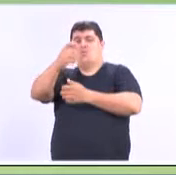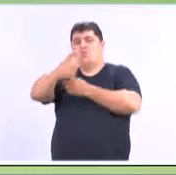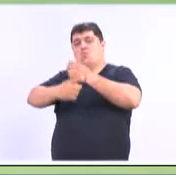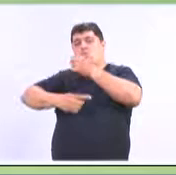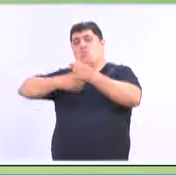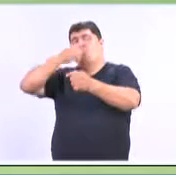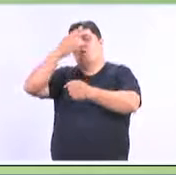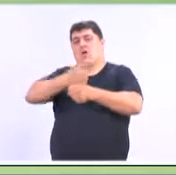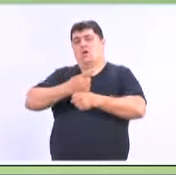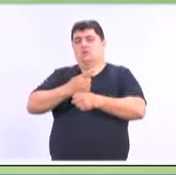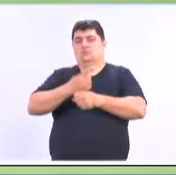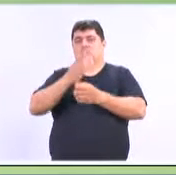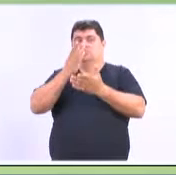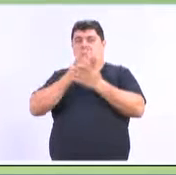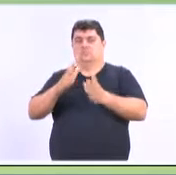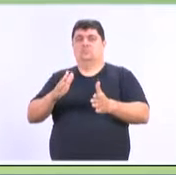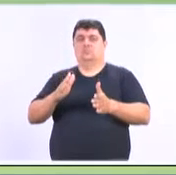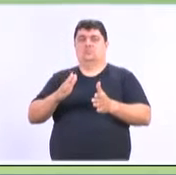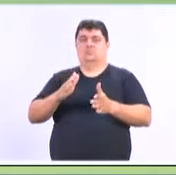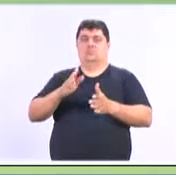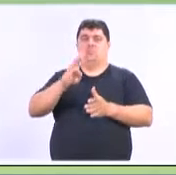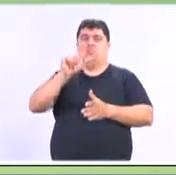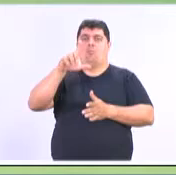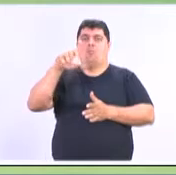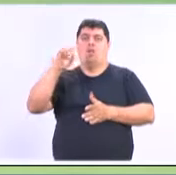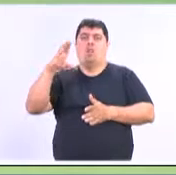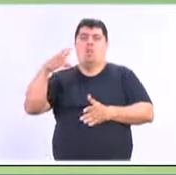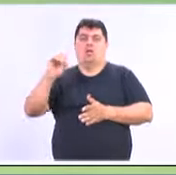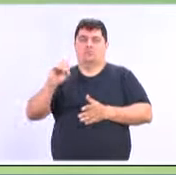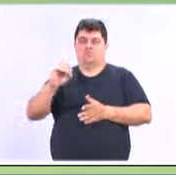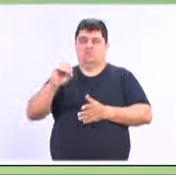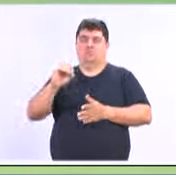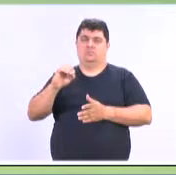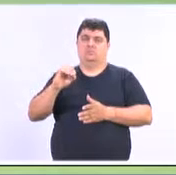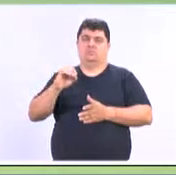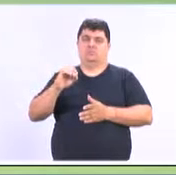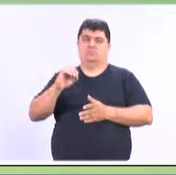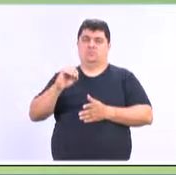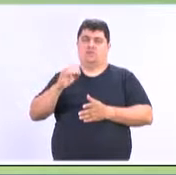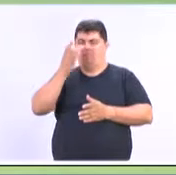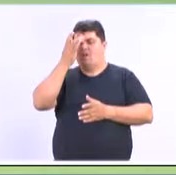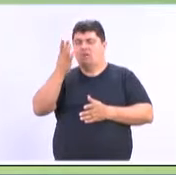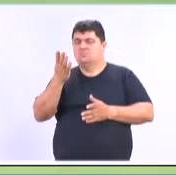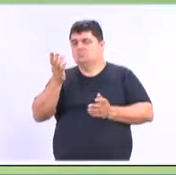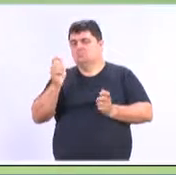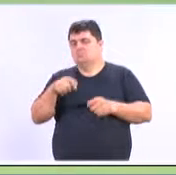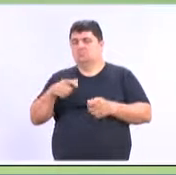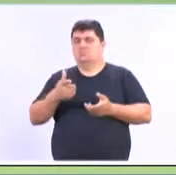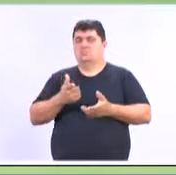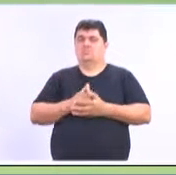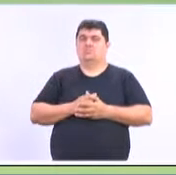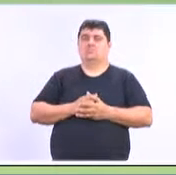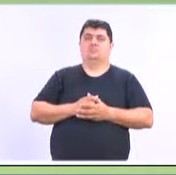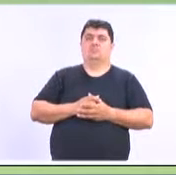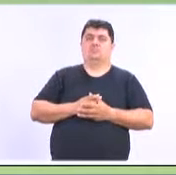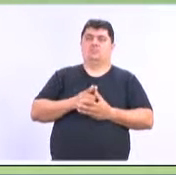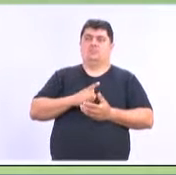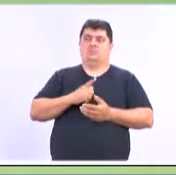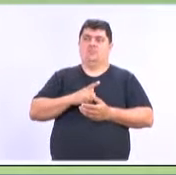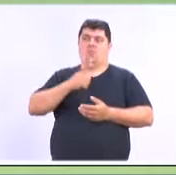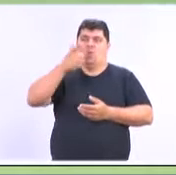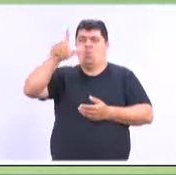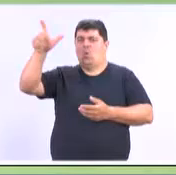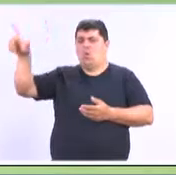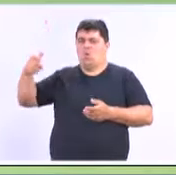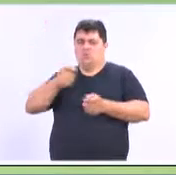meses do encerramento do balanço patrimonial. De uma forma bem sucinta, né? E aí, as demais